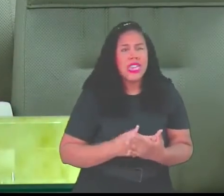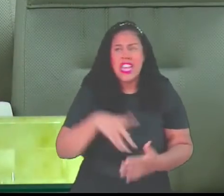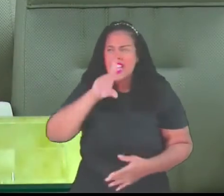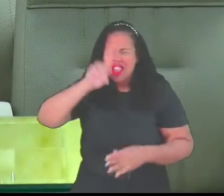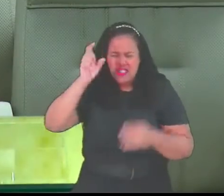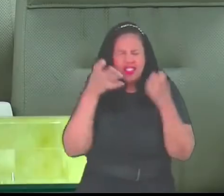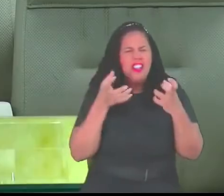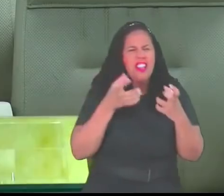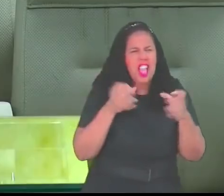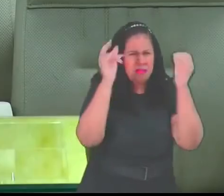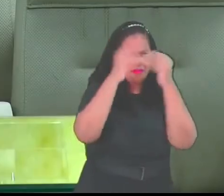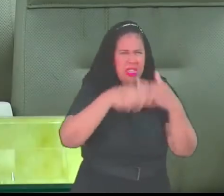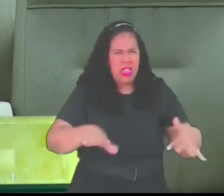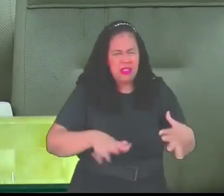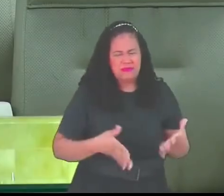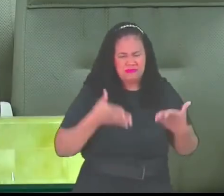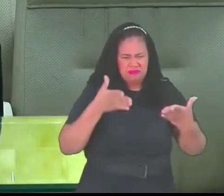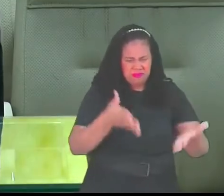maligno.